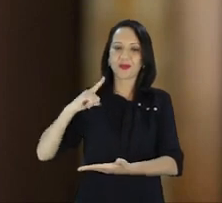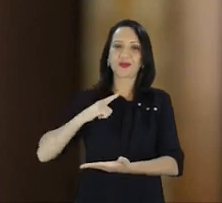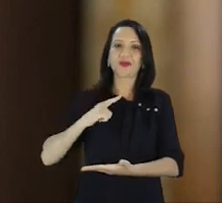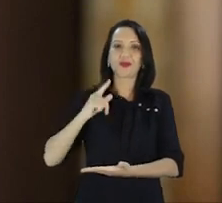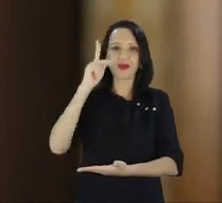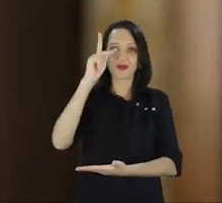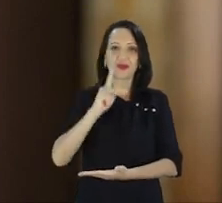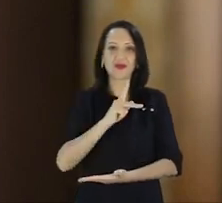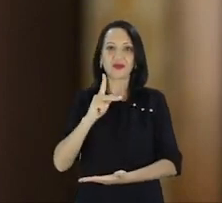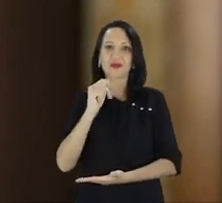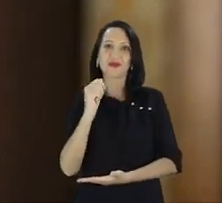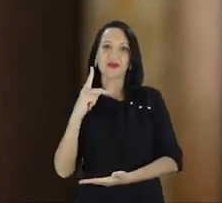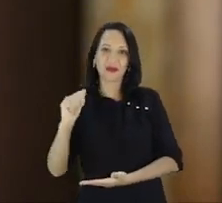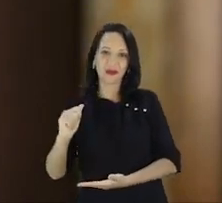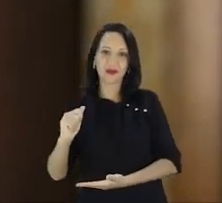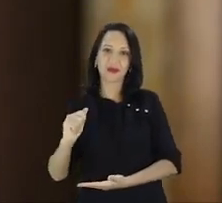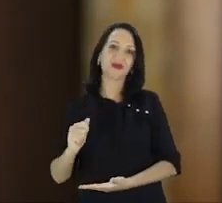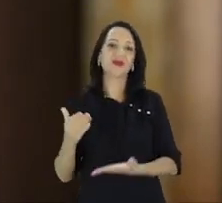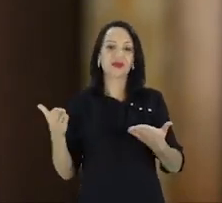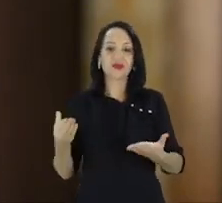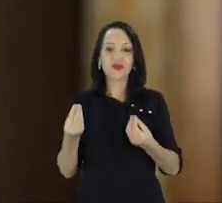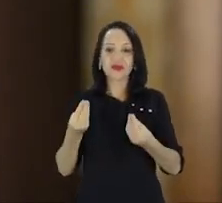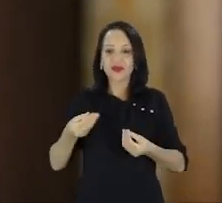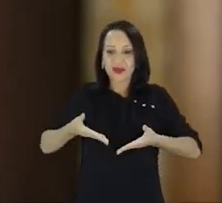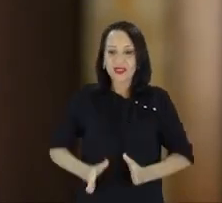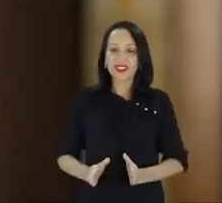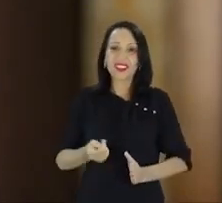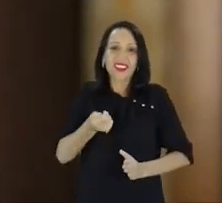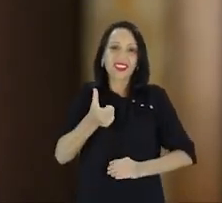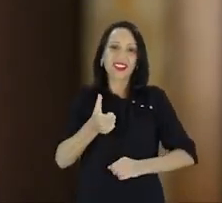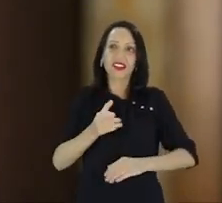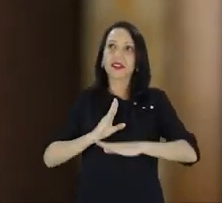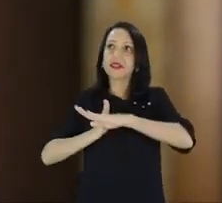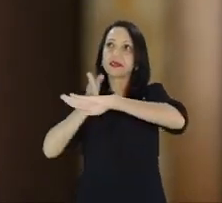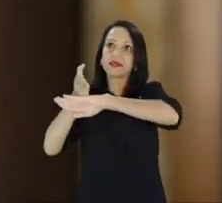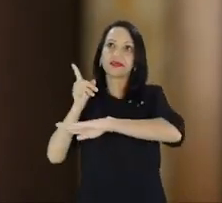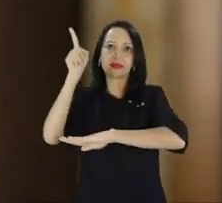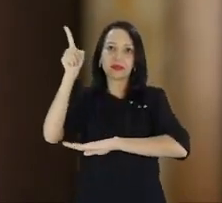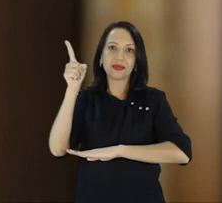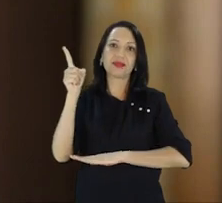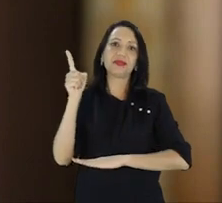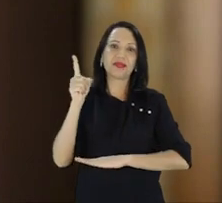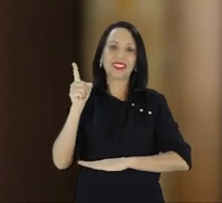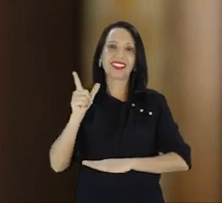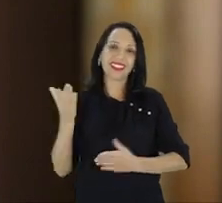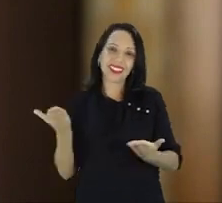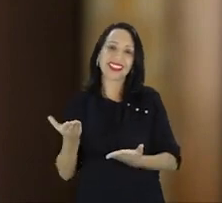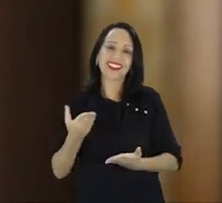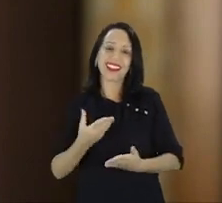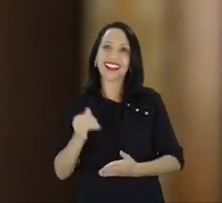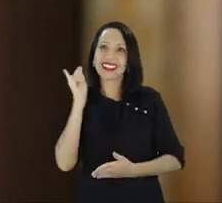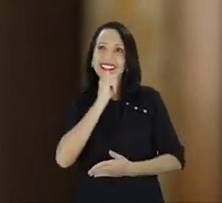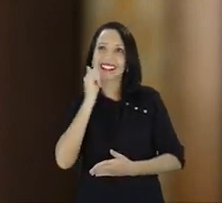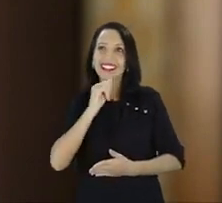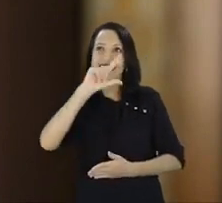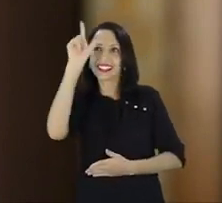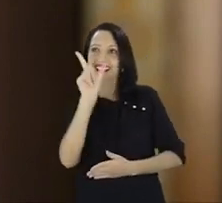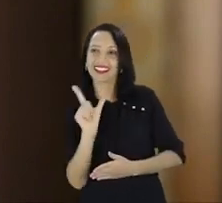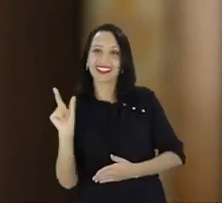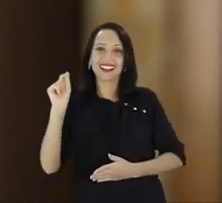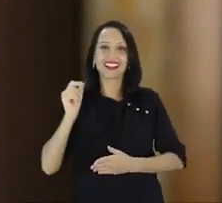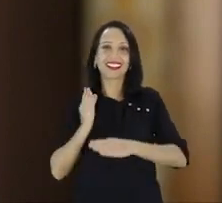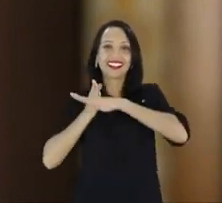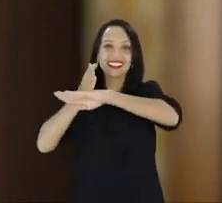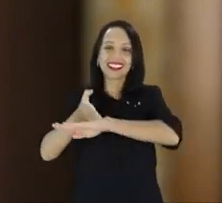meu filho tava para nascer eu não tinha como eu ir para o Vaticano né não tinha como eu emprestaria no mesmo final de semana